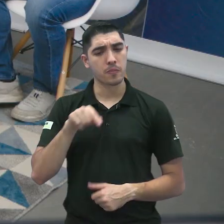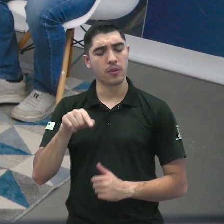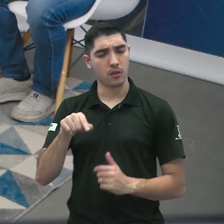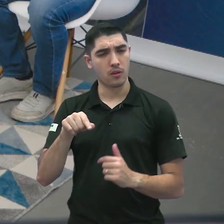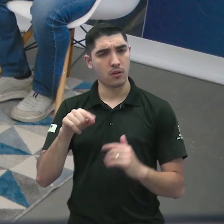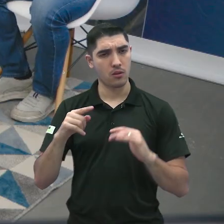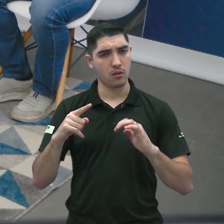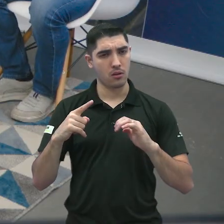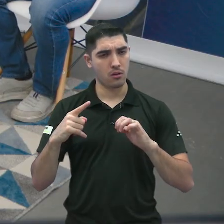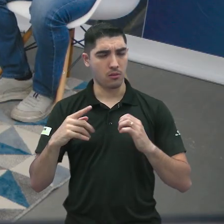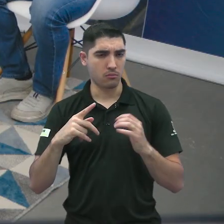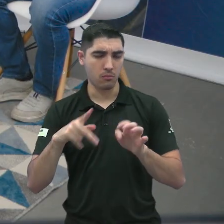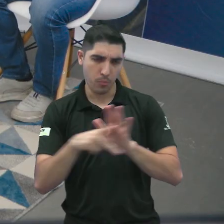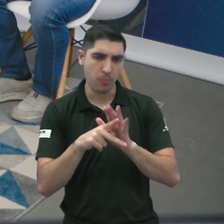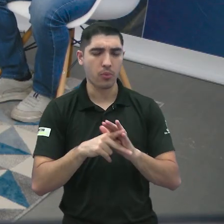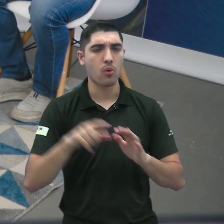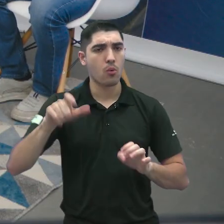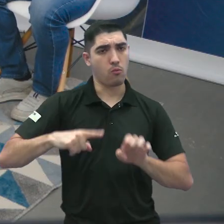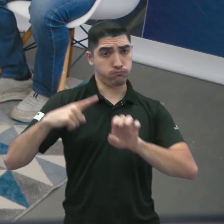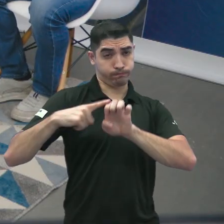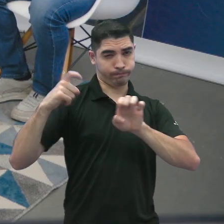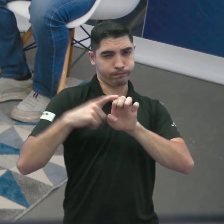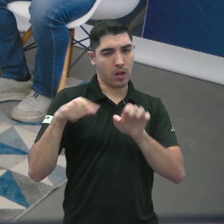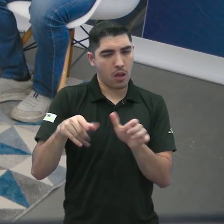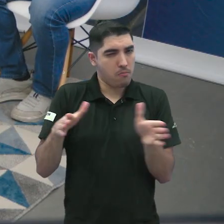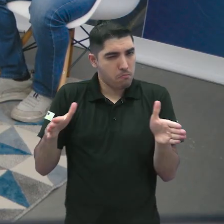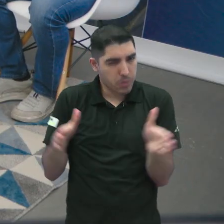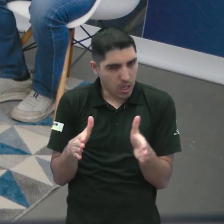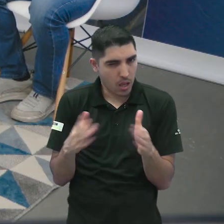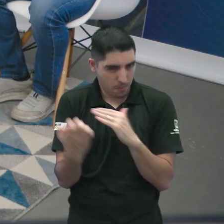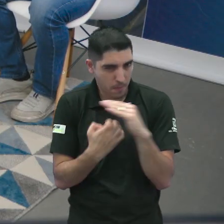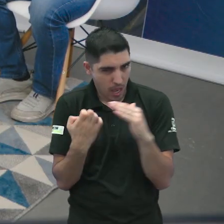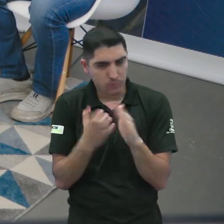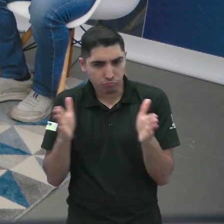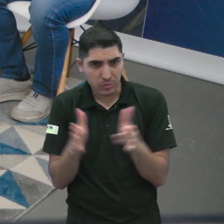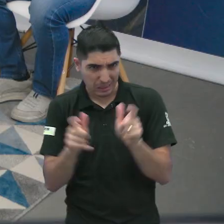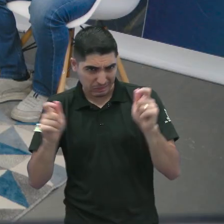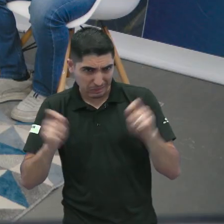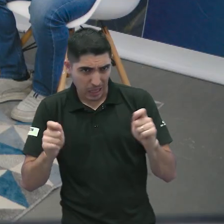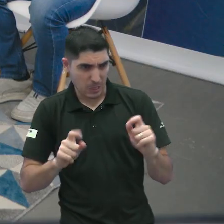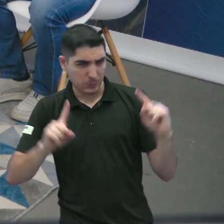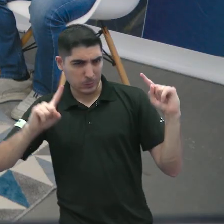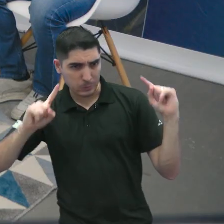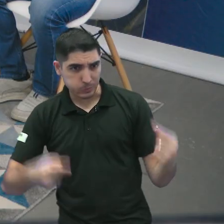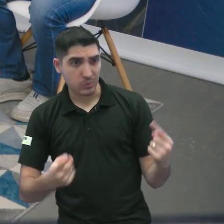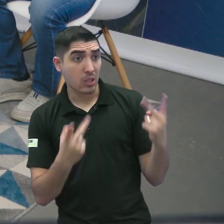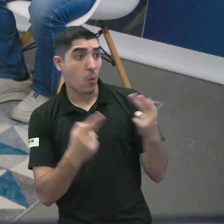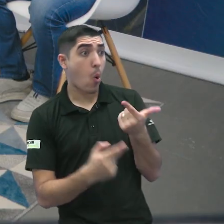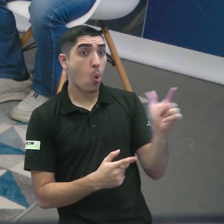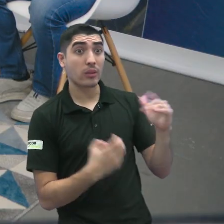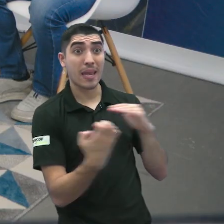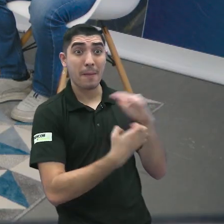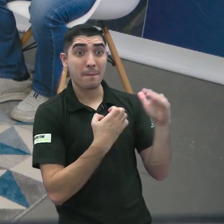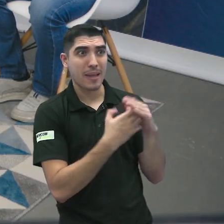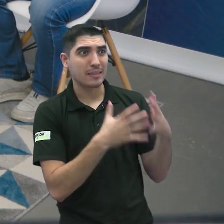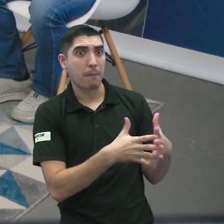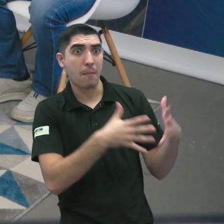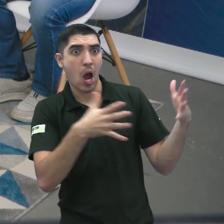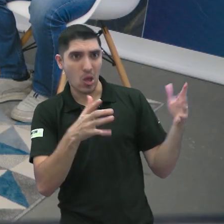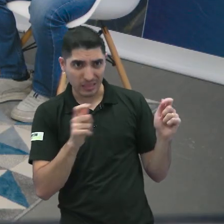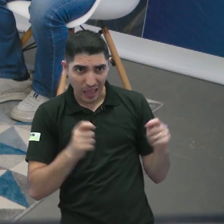pequeno empreendedor, ele consegue competir de igual para igual com as grandes empresas da